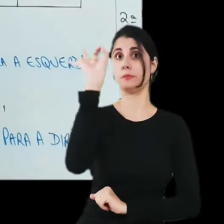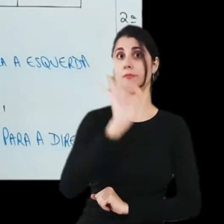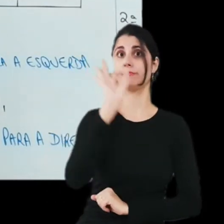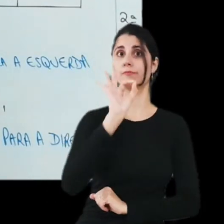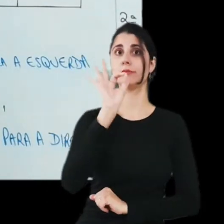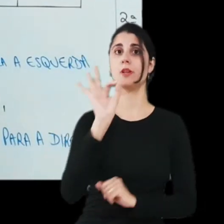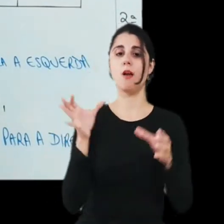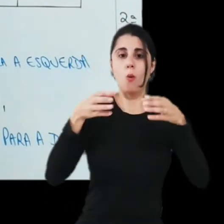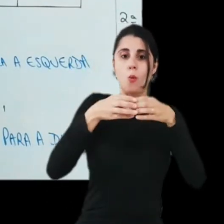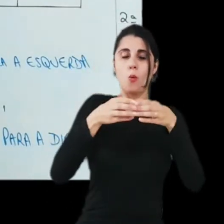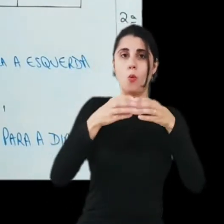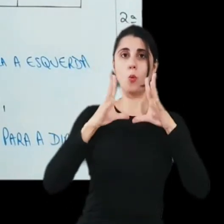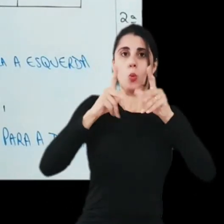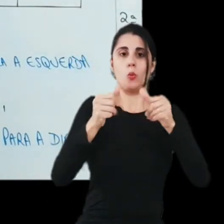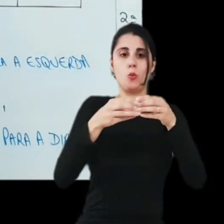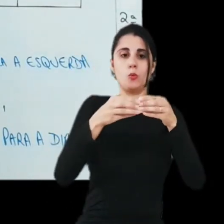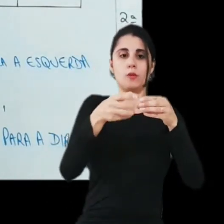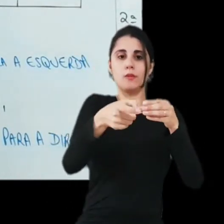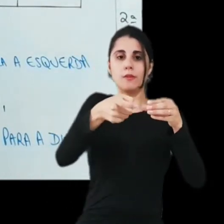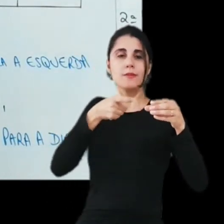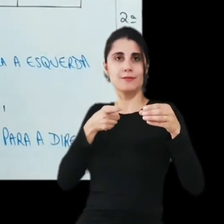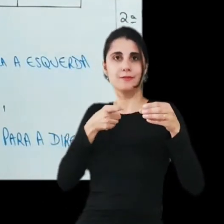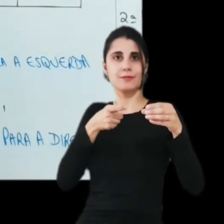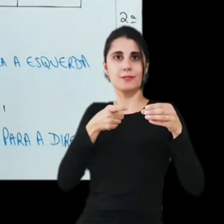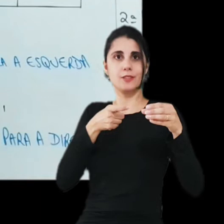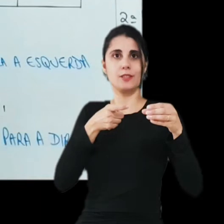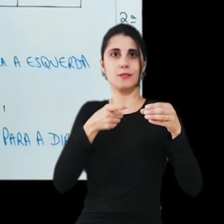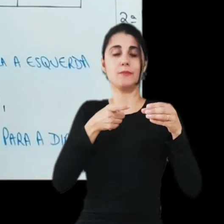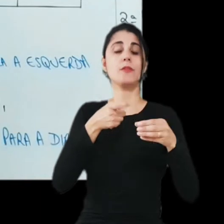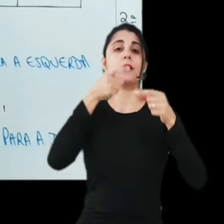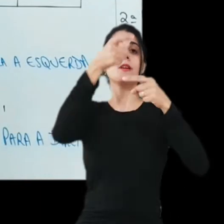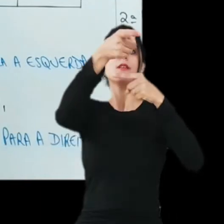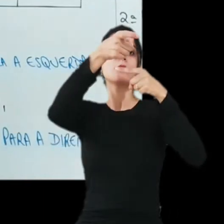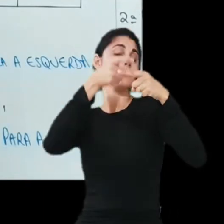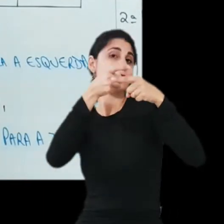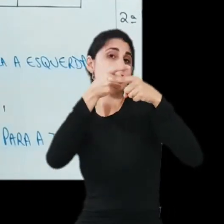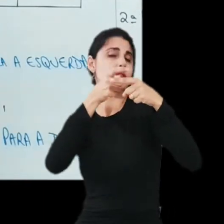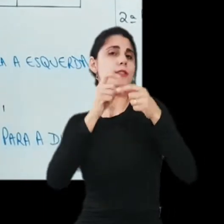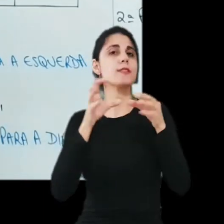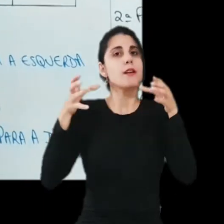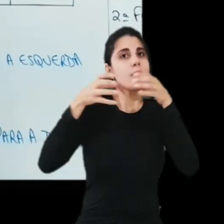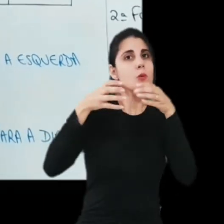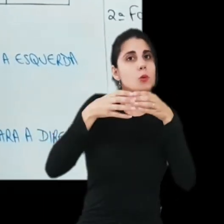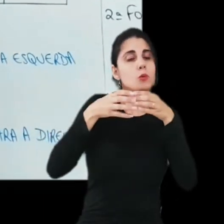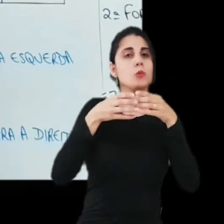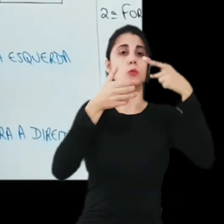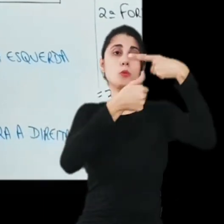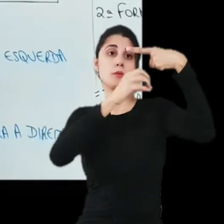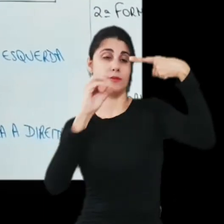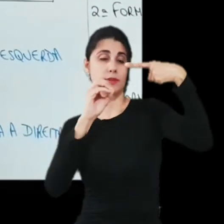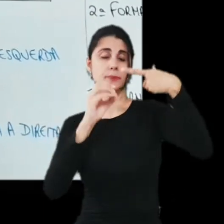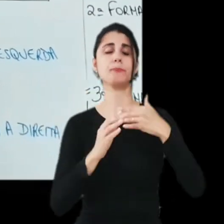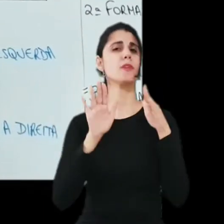uma parte de 100. X% é x a cada grupo de 100.